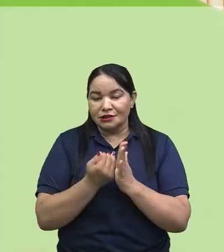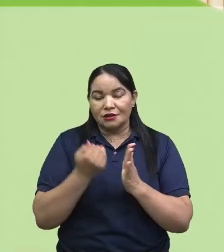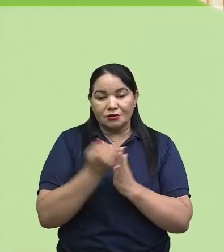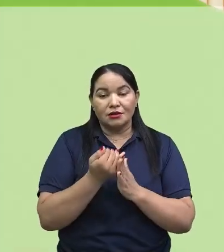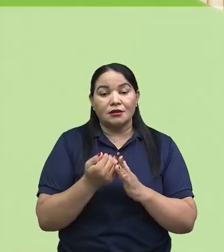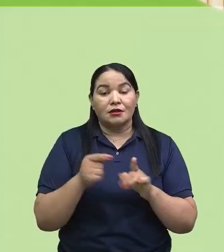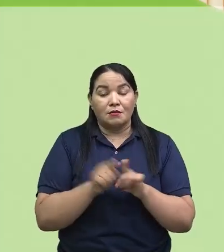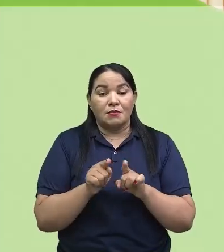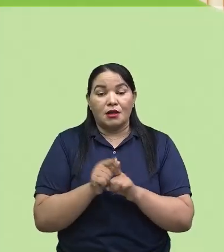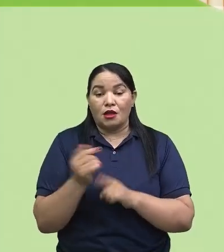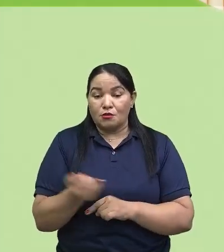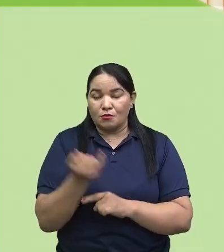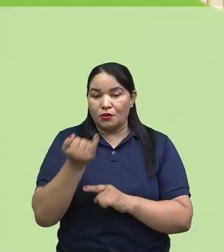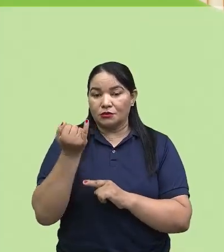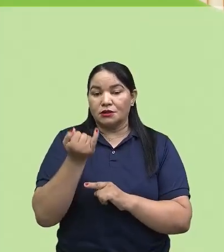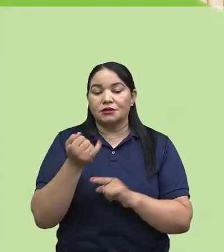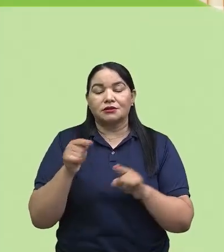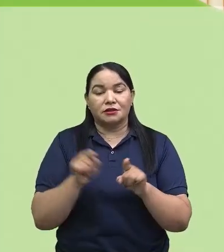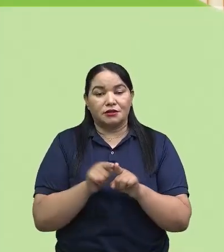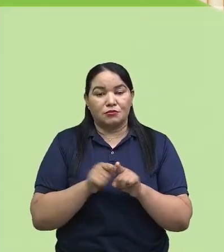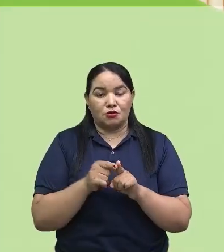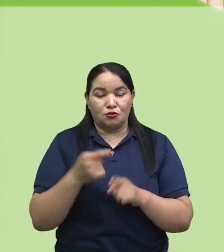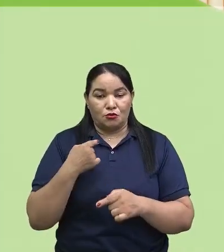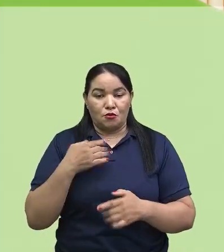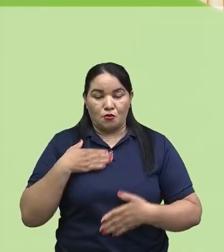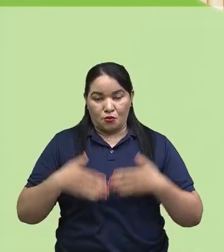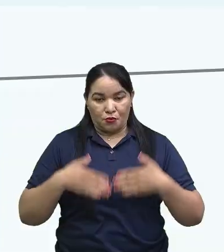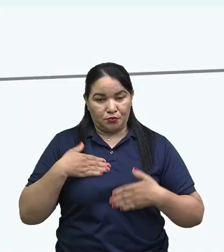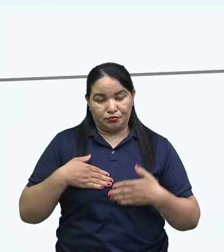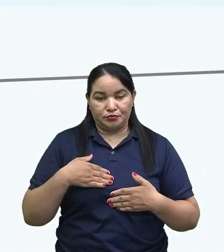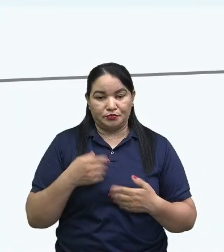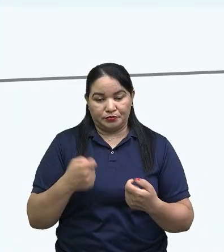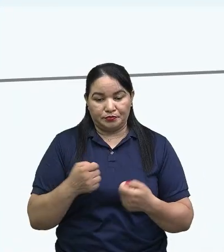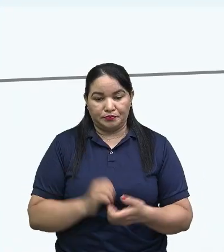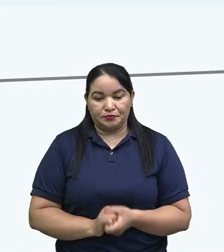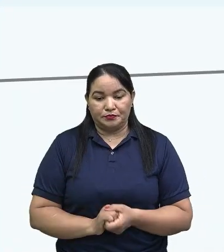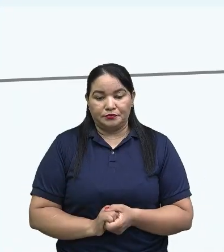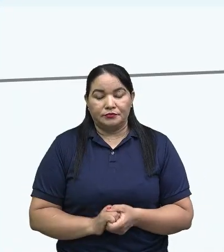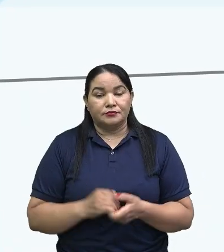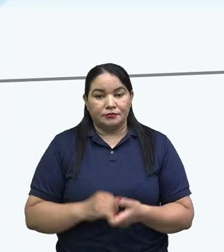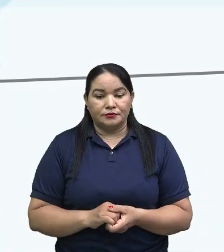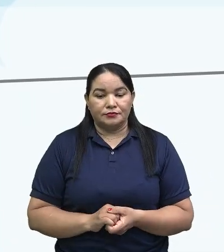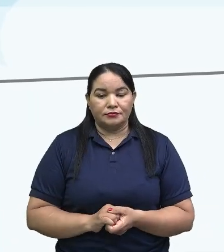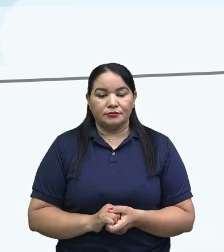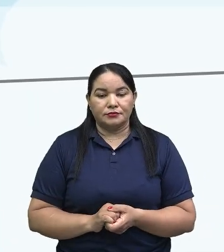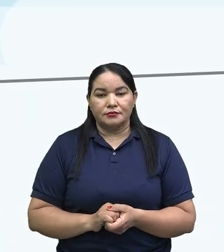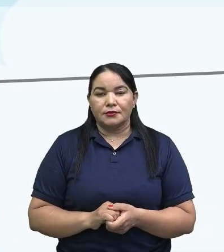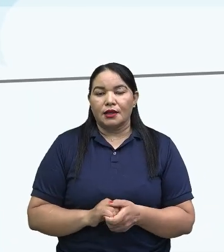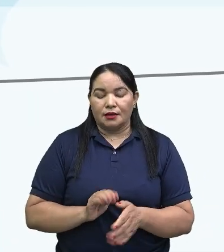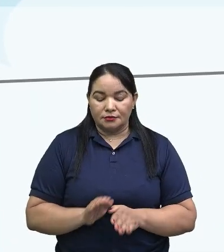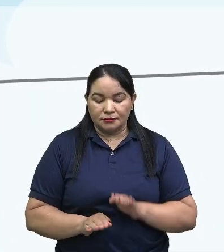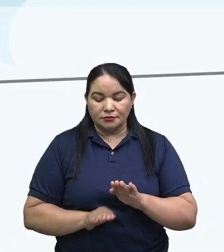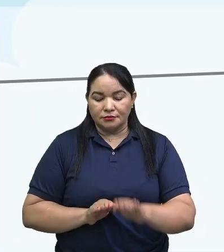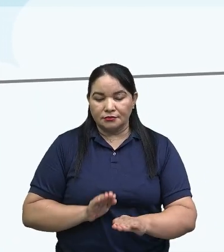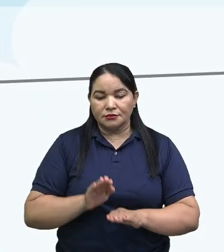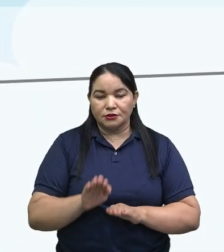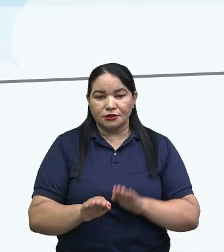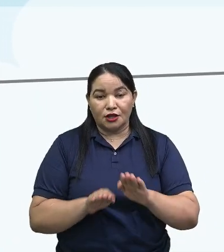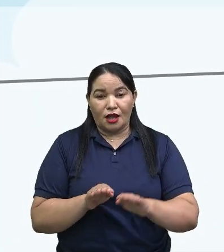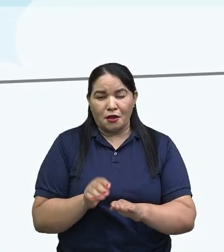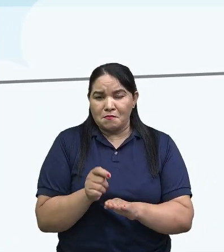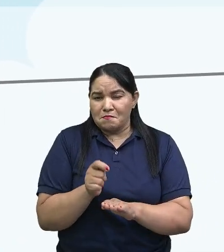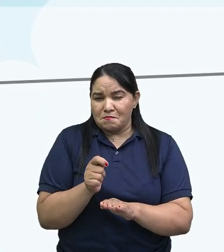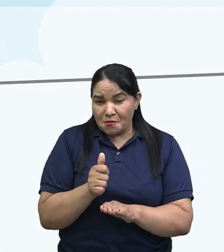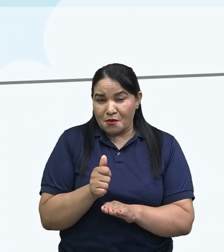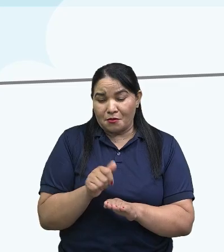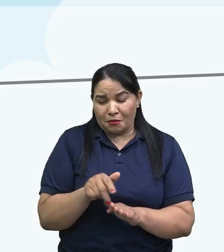importância desses hormônios e dessas glândulas no nosso corpo. Uma pegada em falso e você fica no limite. Numa situação